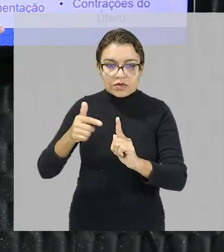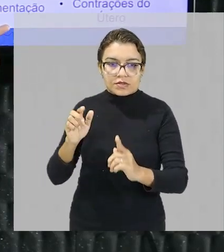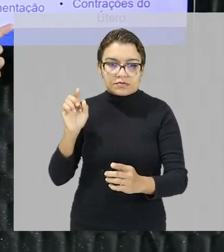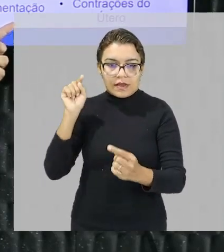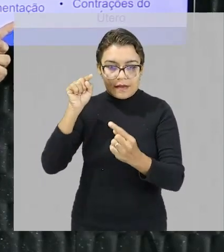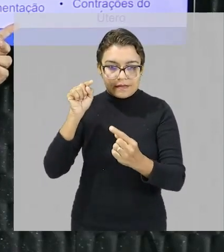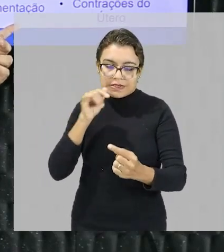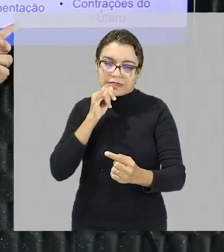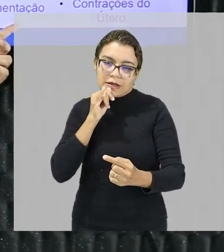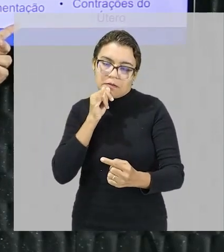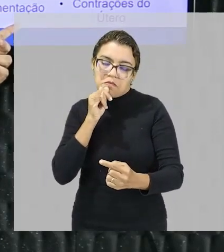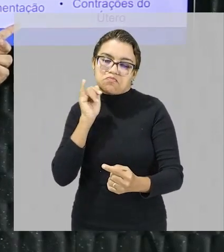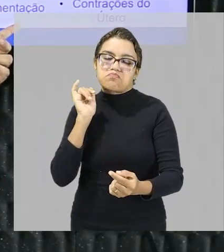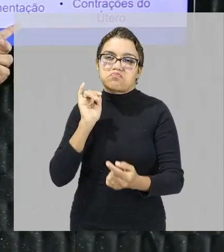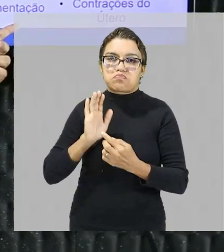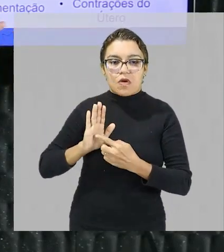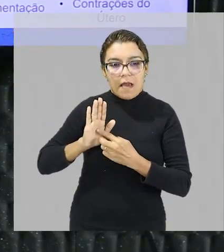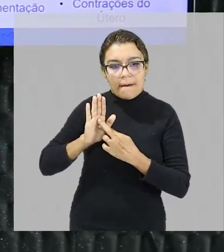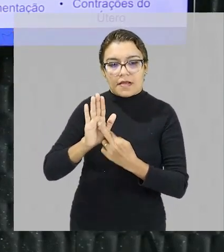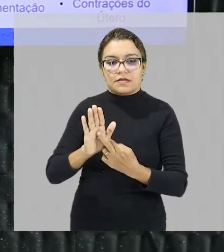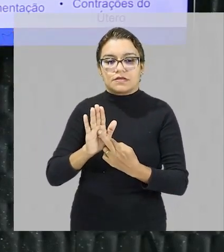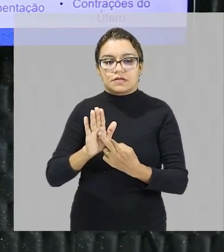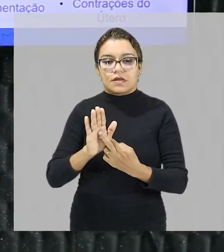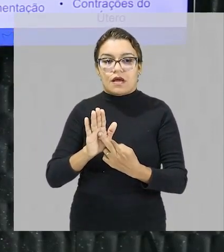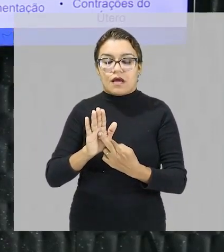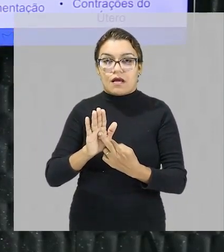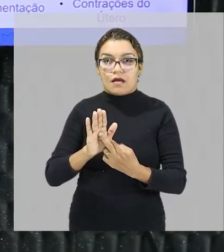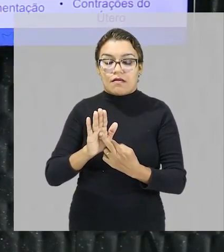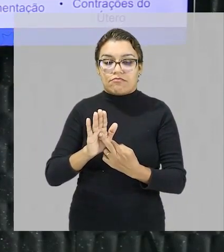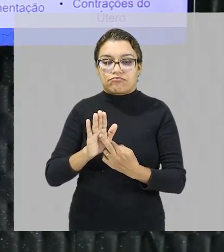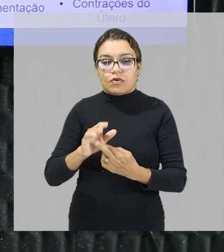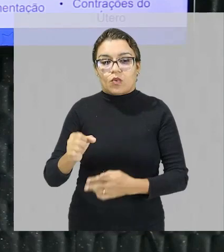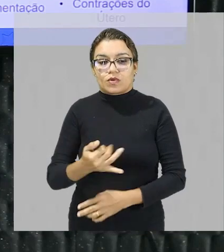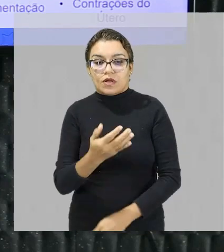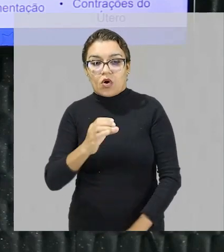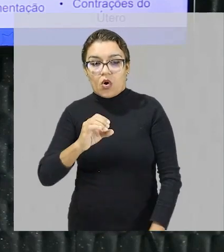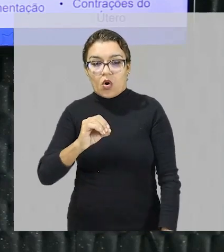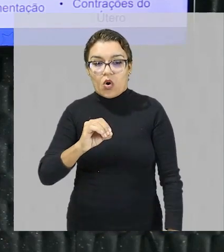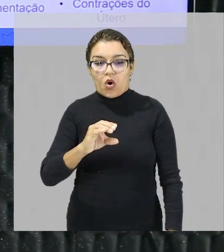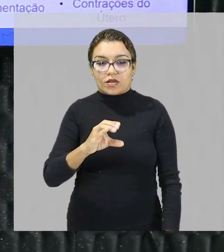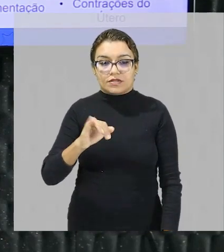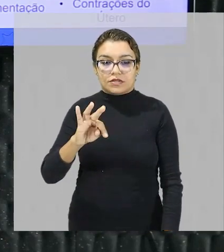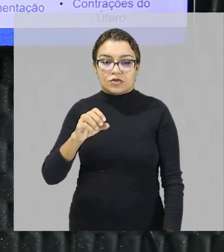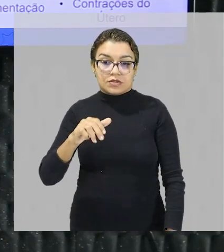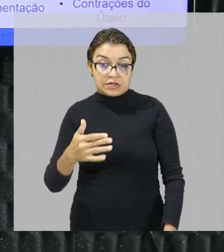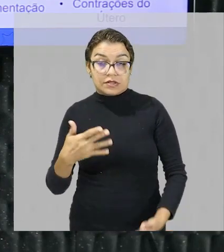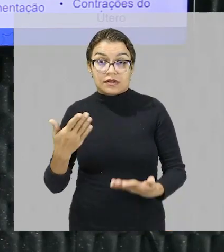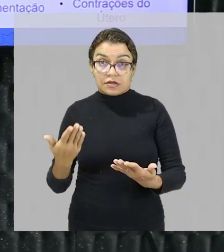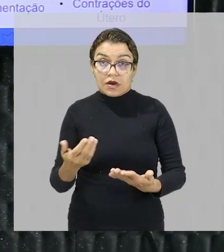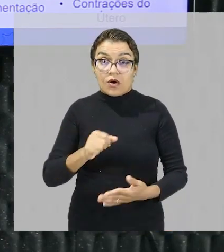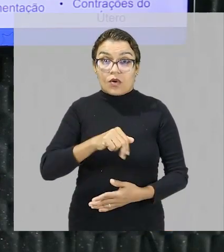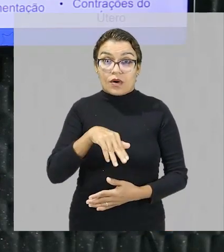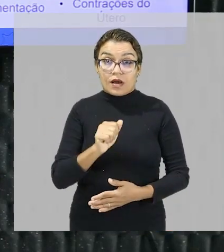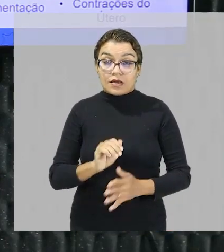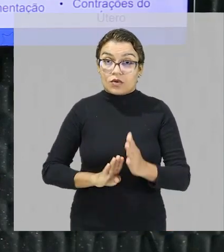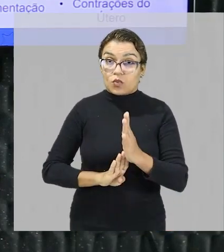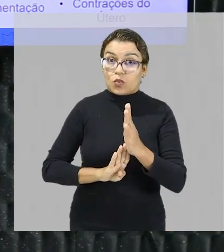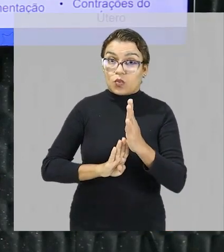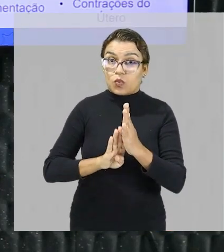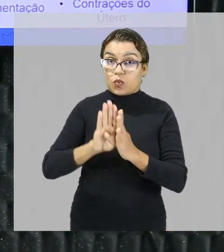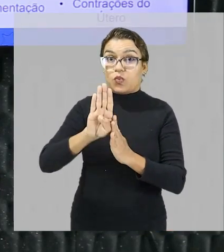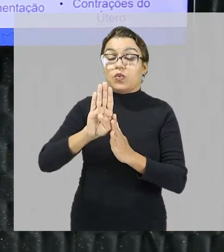a ocitocina ela estimula a amamentação, veja que Ana Cristina está com os níveis maiores de